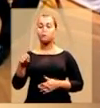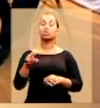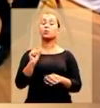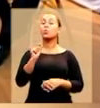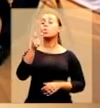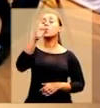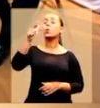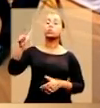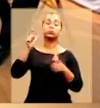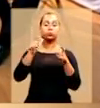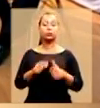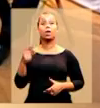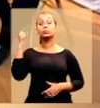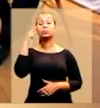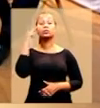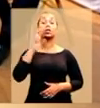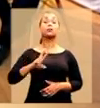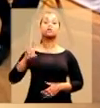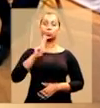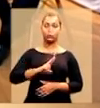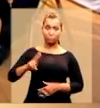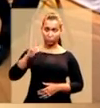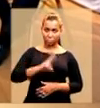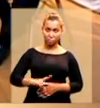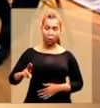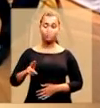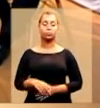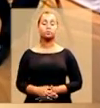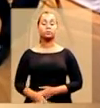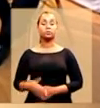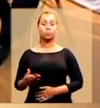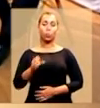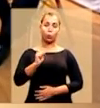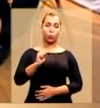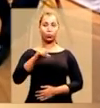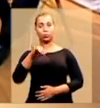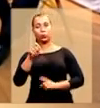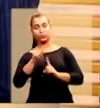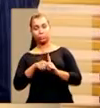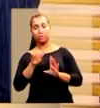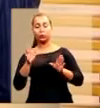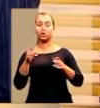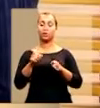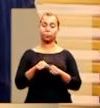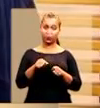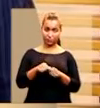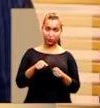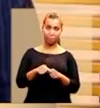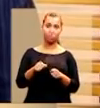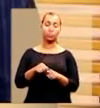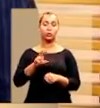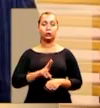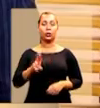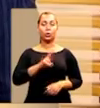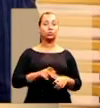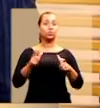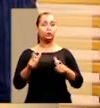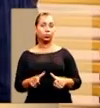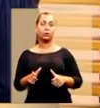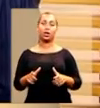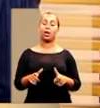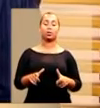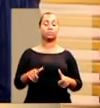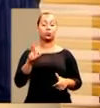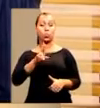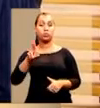pontos vocês têm usado ou pensado em usar justamente para descentralizar? Nesses 8, 9 meses já fizemos o uso de